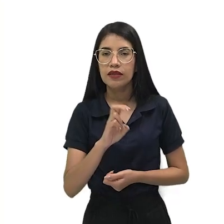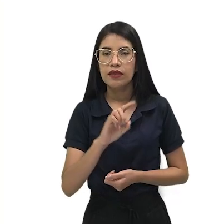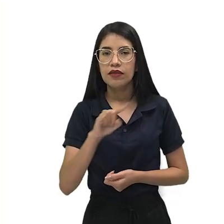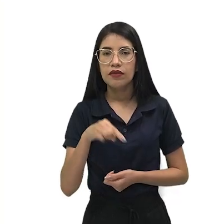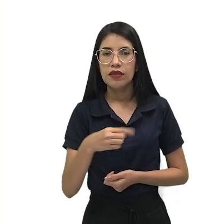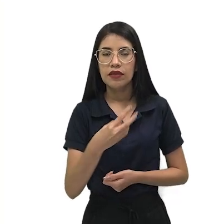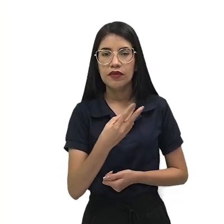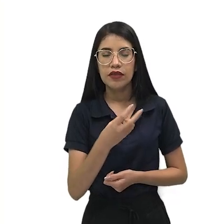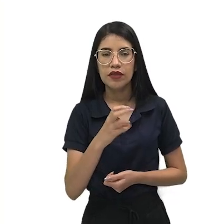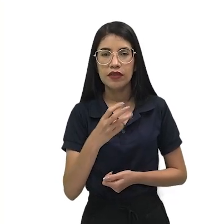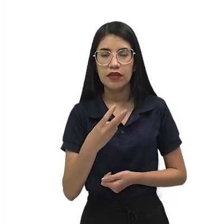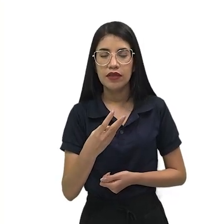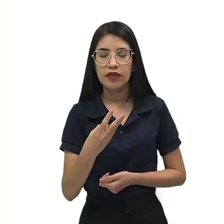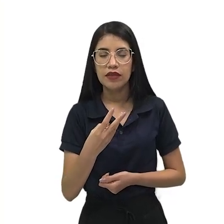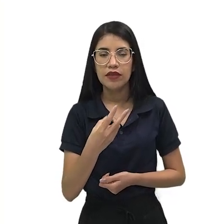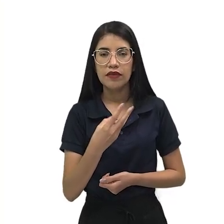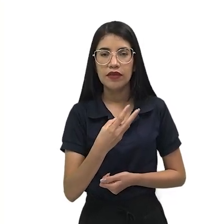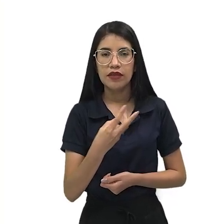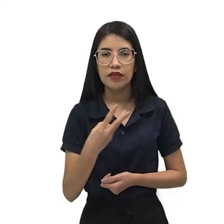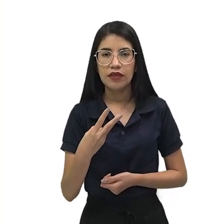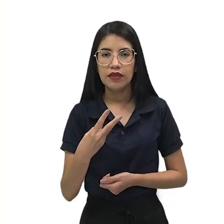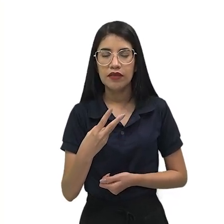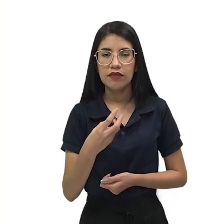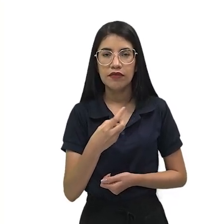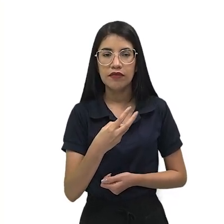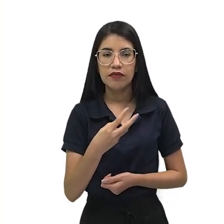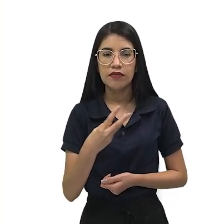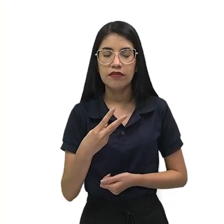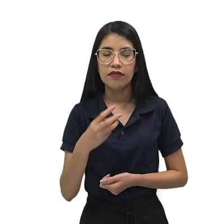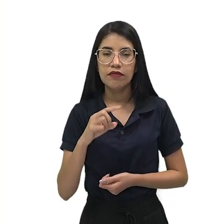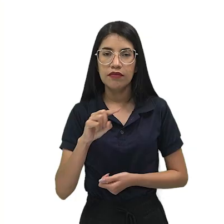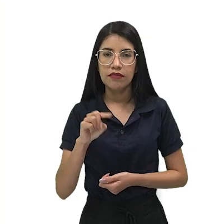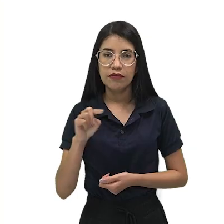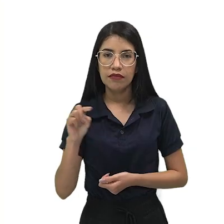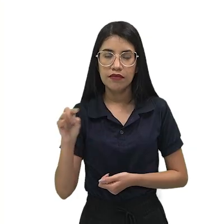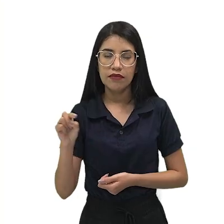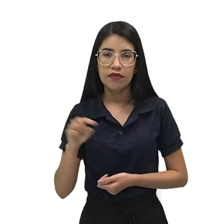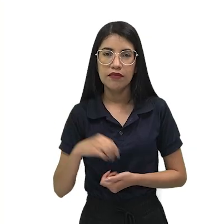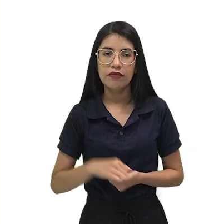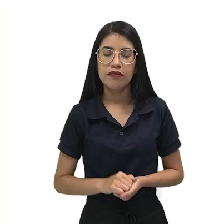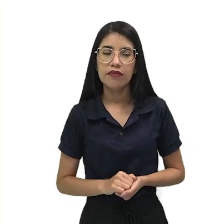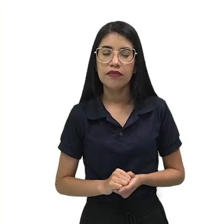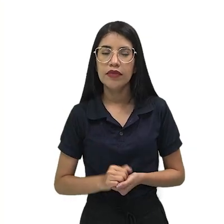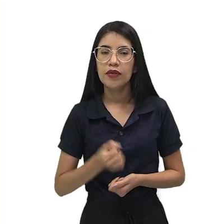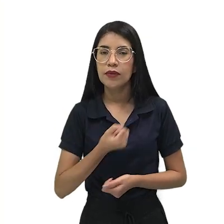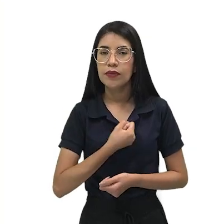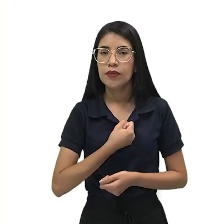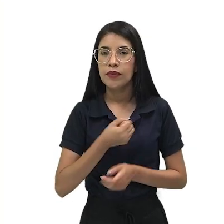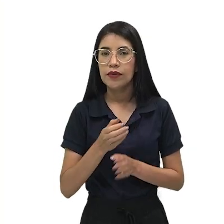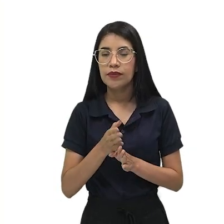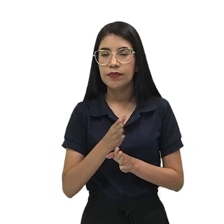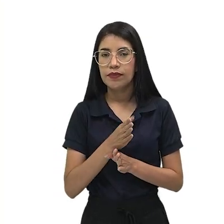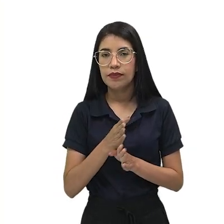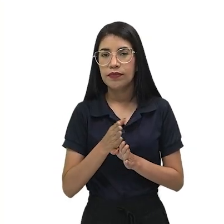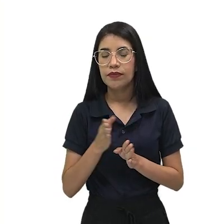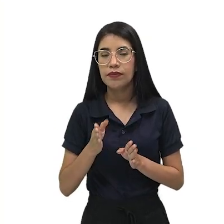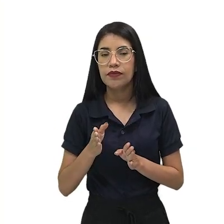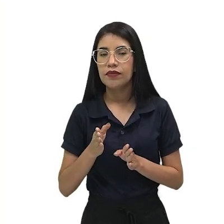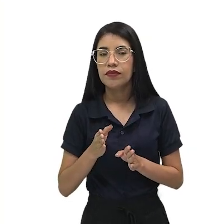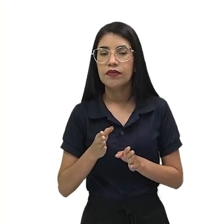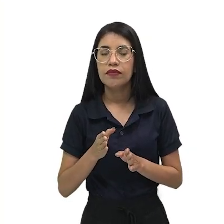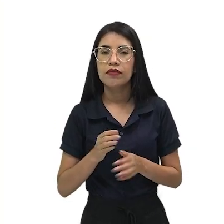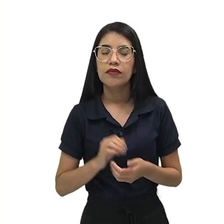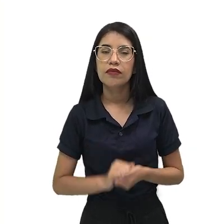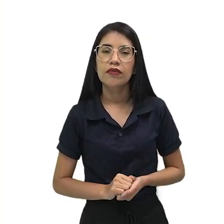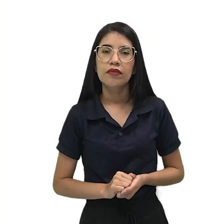olha. Então, vamos lá. Parte inteira. Parte inteira, tudo que